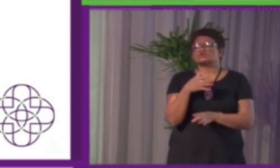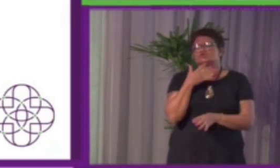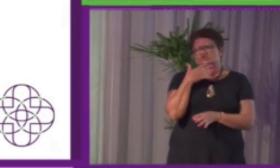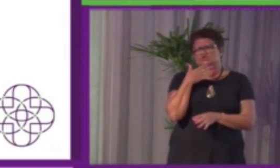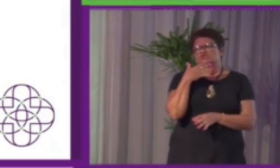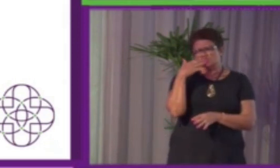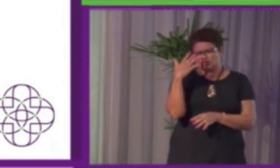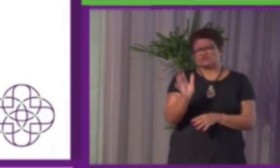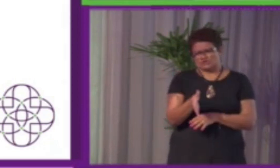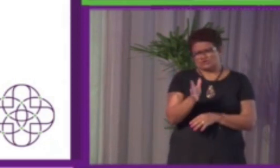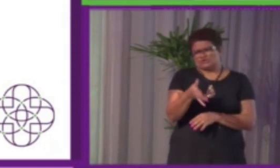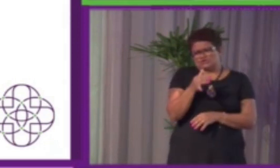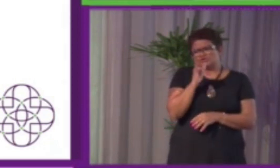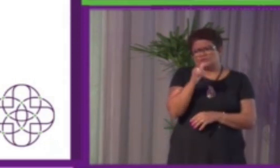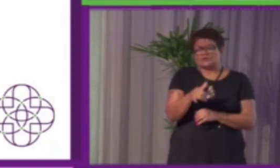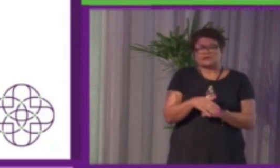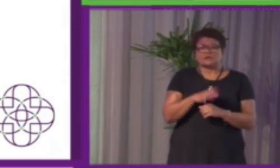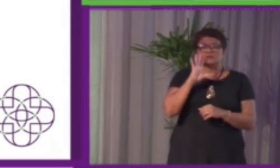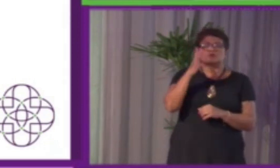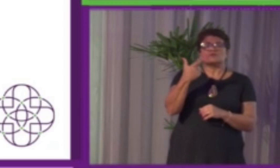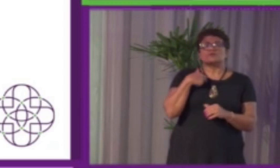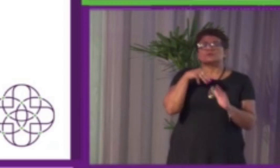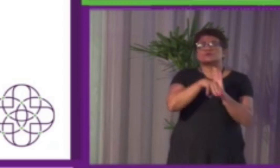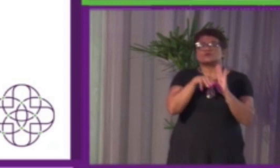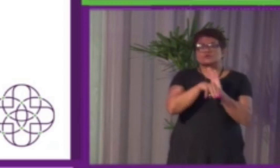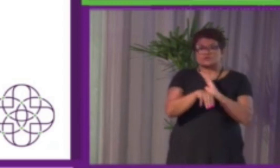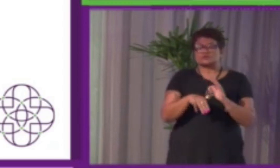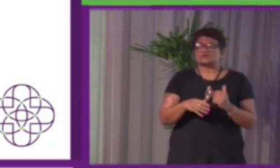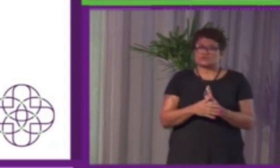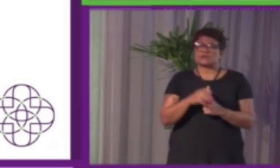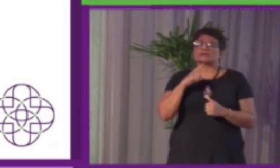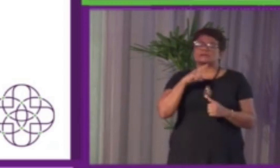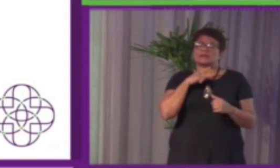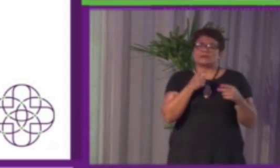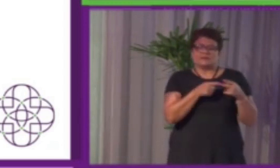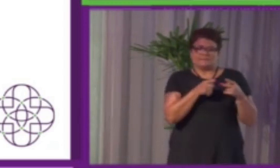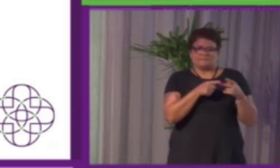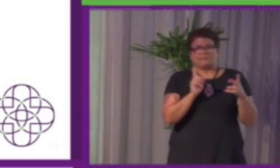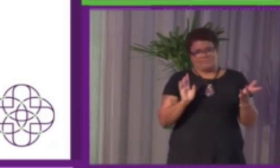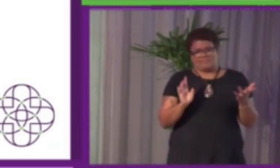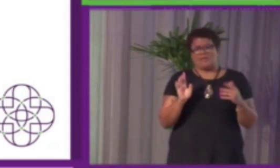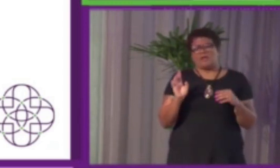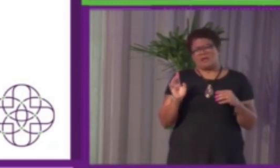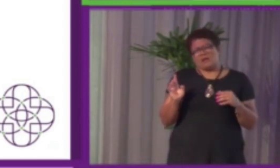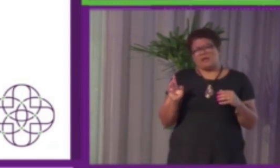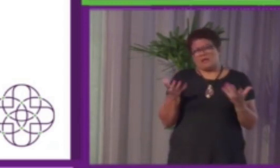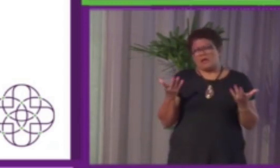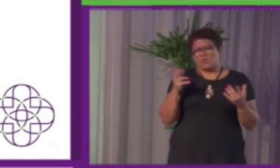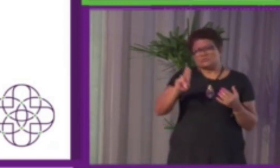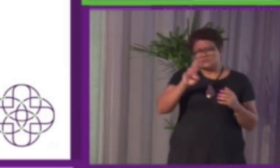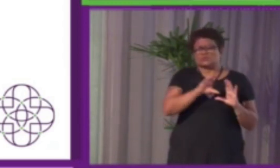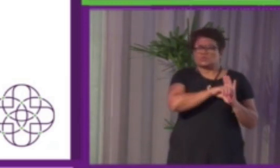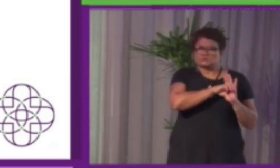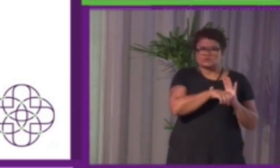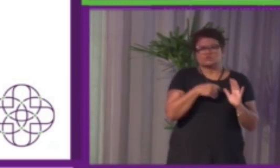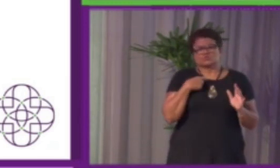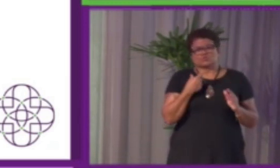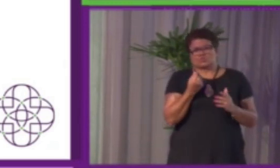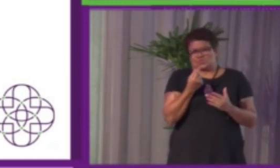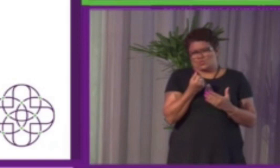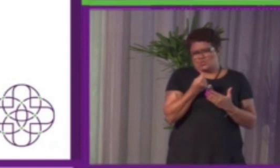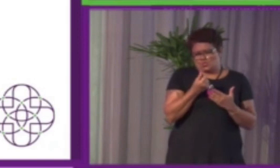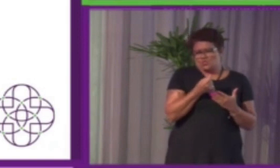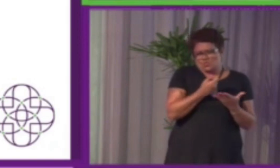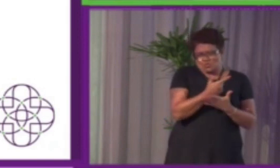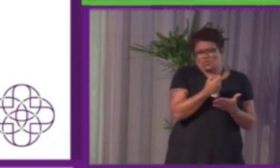vocês, então decidiu-se que a metodologia a ser utilizada para a definição do limiar seria, então, utilizando o conceito de custo de oportunidade, né, aquele